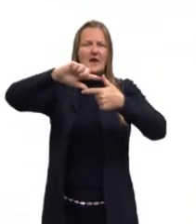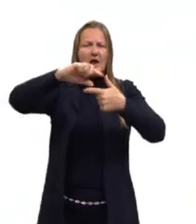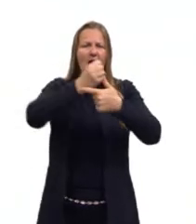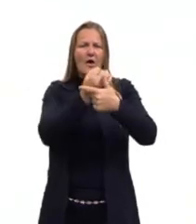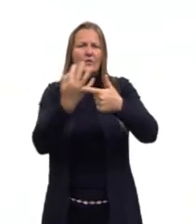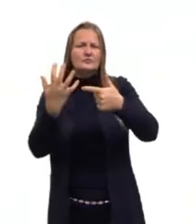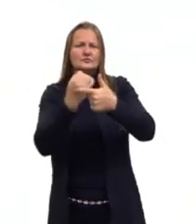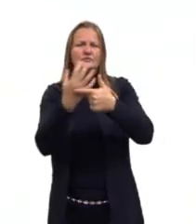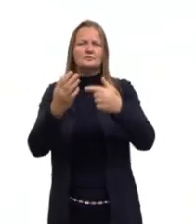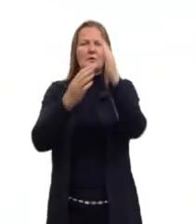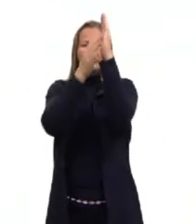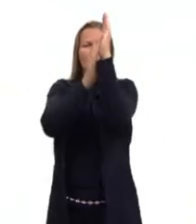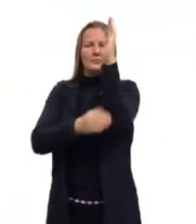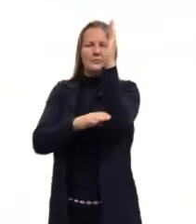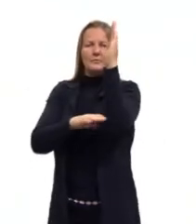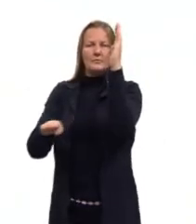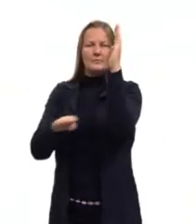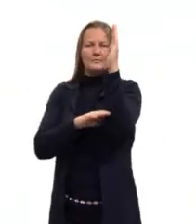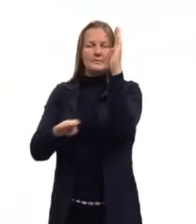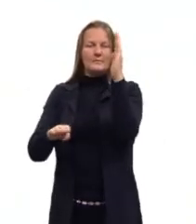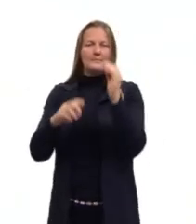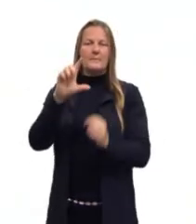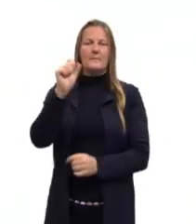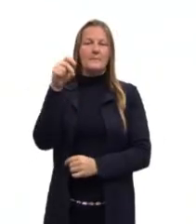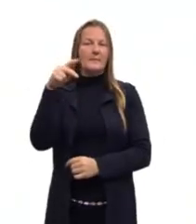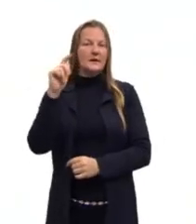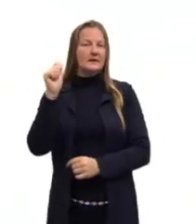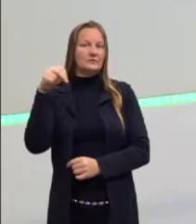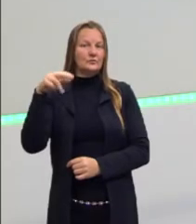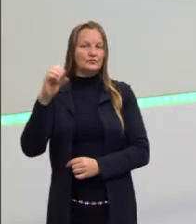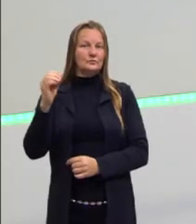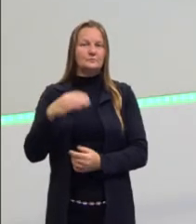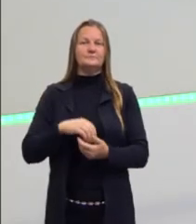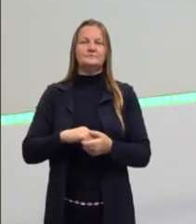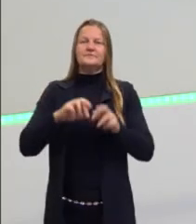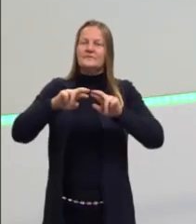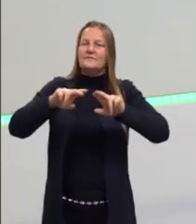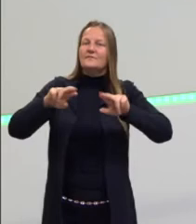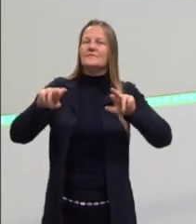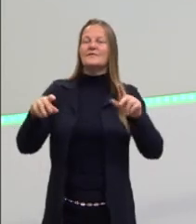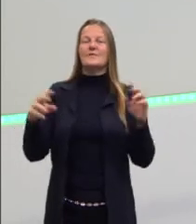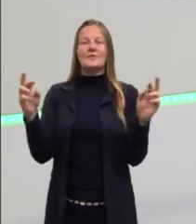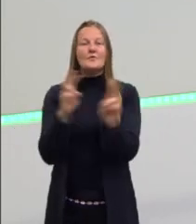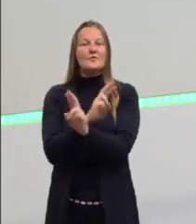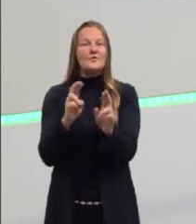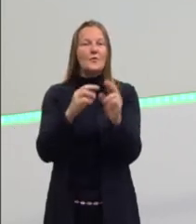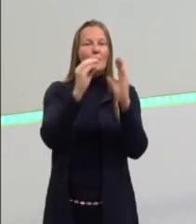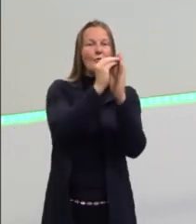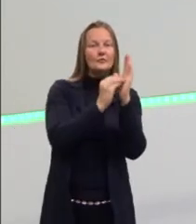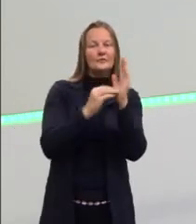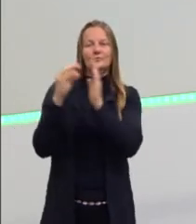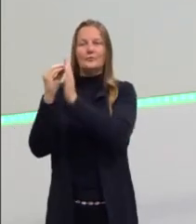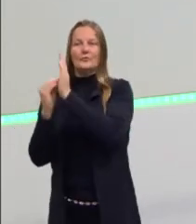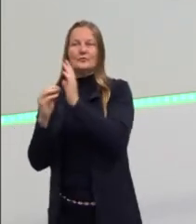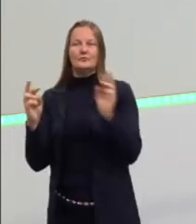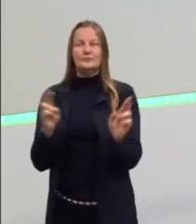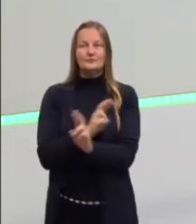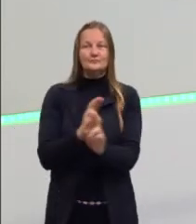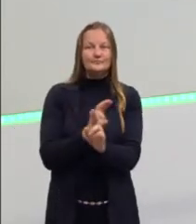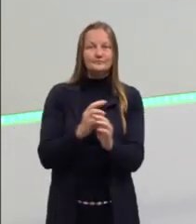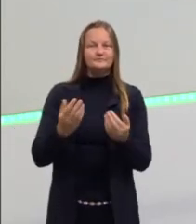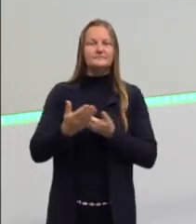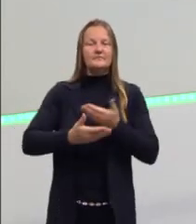cartesiano e ainda vamos relacionar então a esses dois conteúdos algumas relações